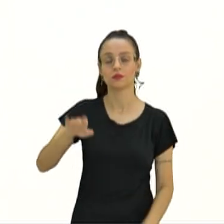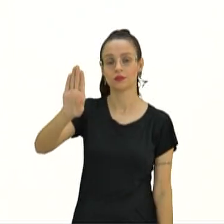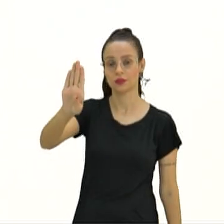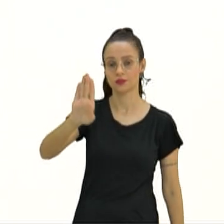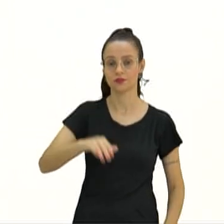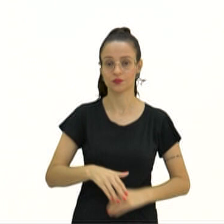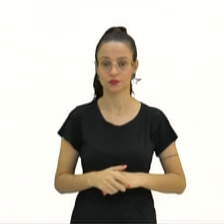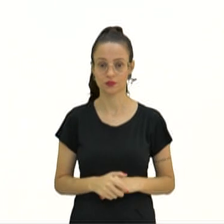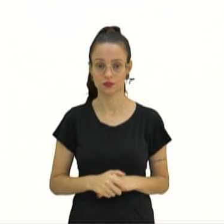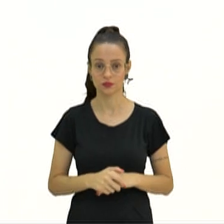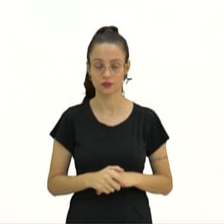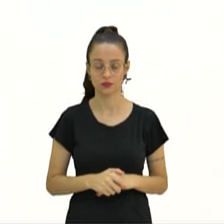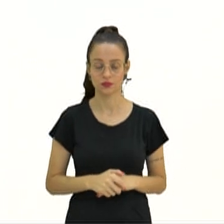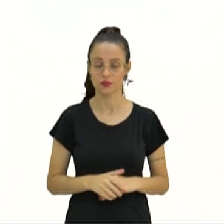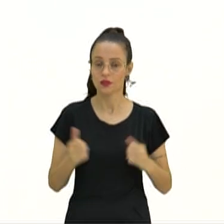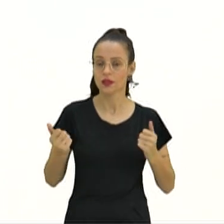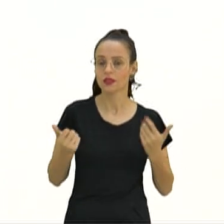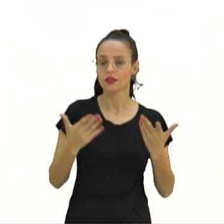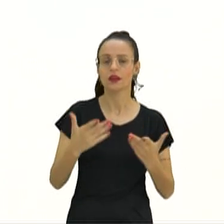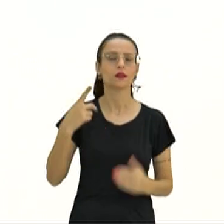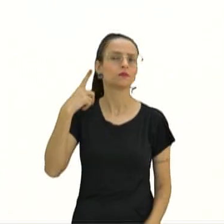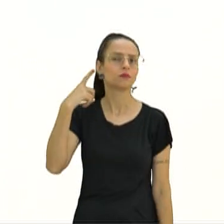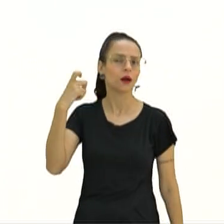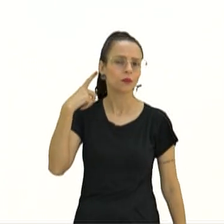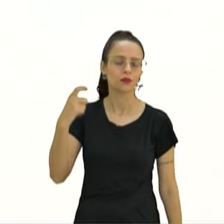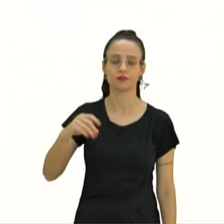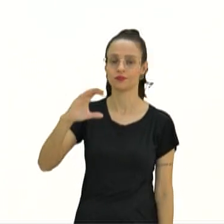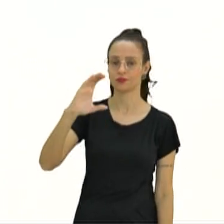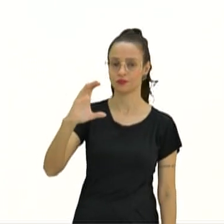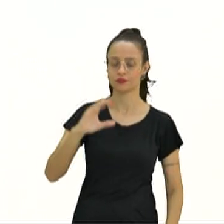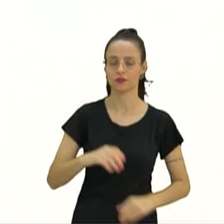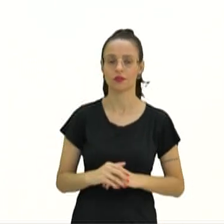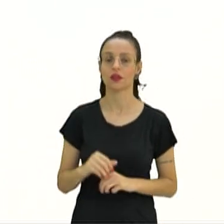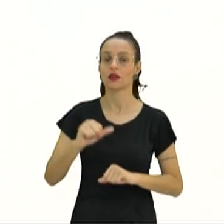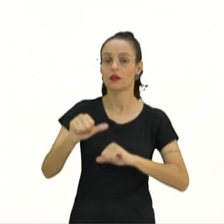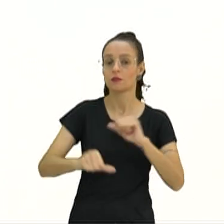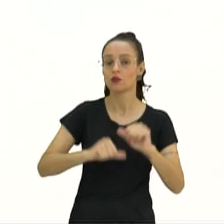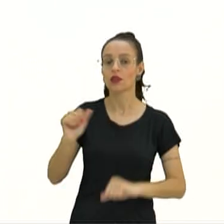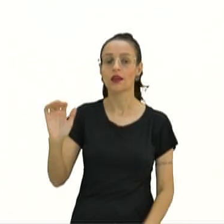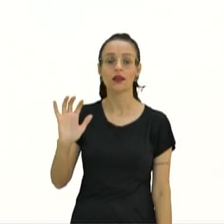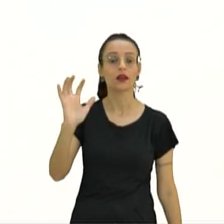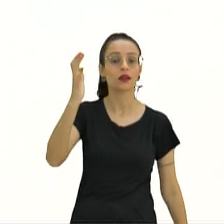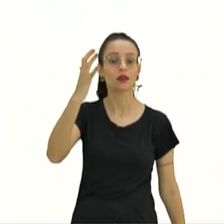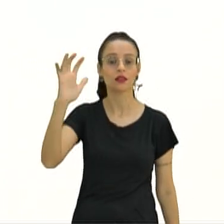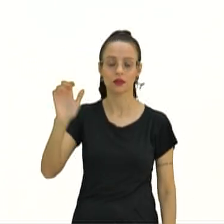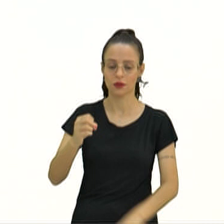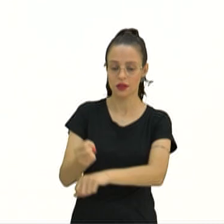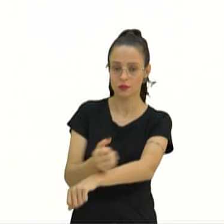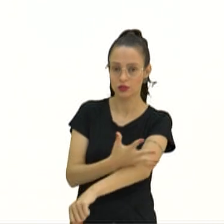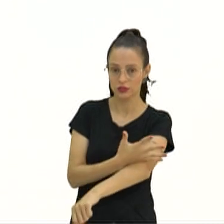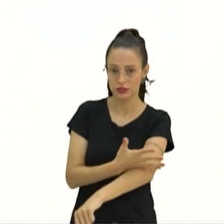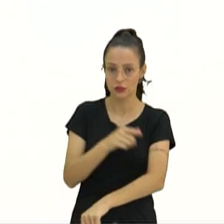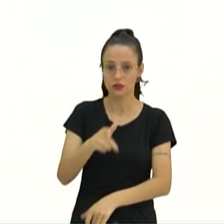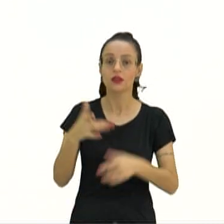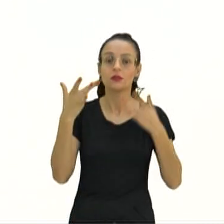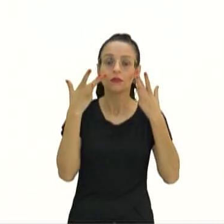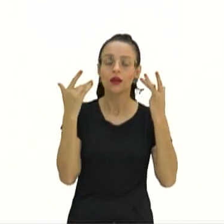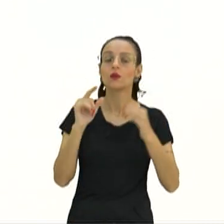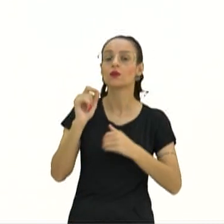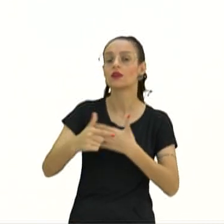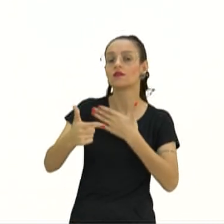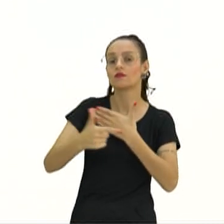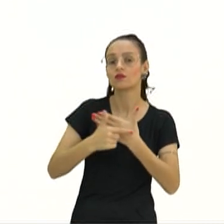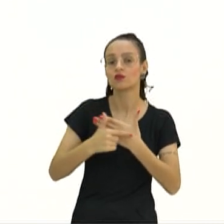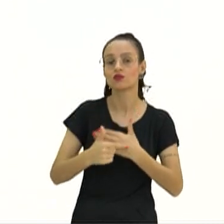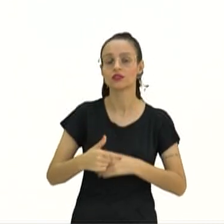B. Para produzir efeitos sonoros. Ou letra C. Para mudar o clima e emoção do espetáculo. Qual é a função,